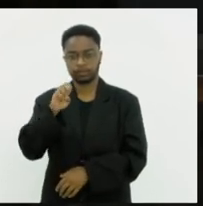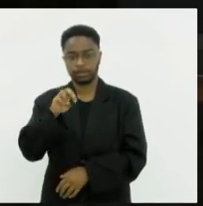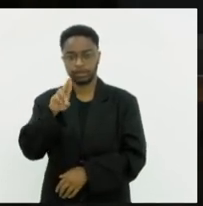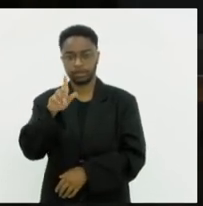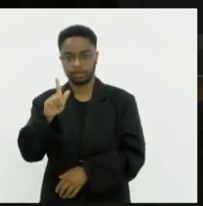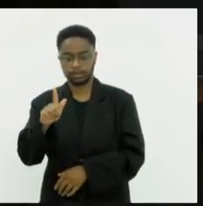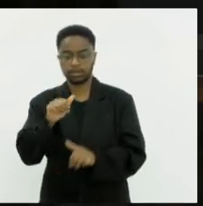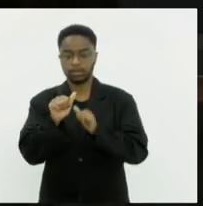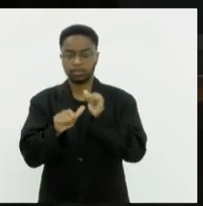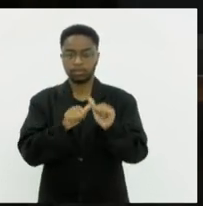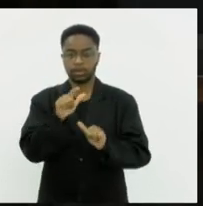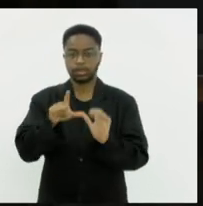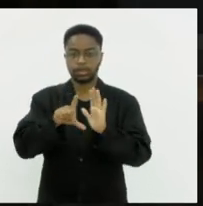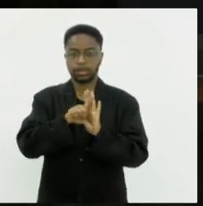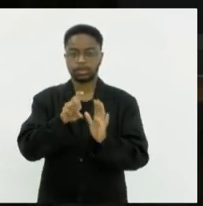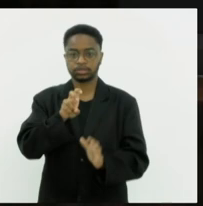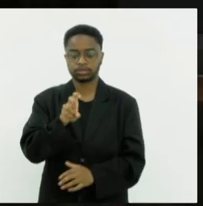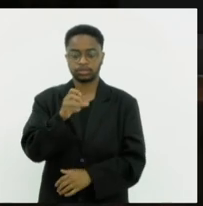que altera a lei número